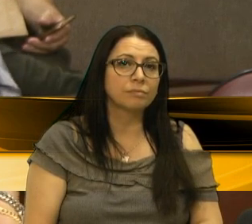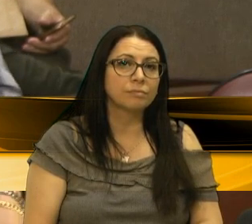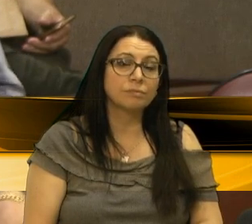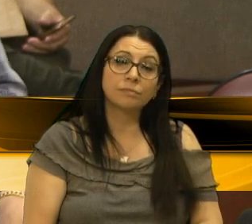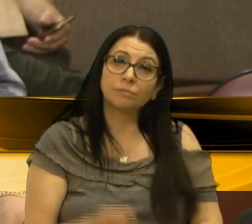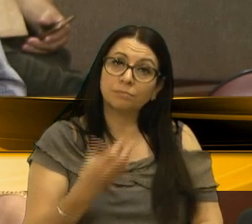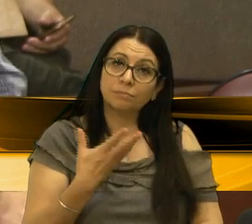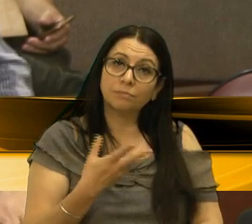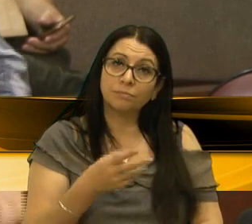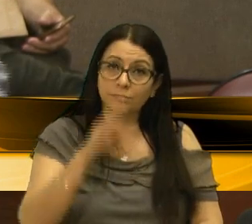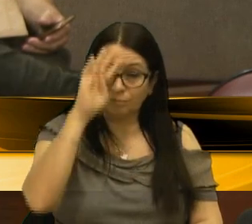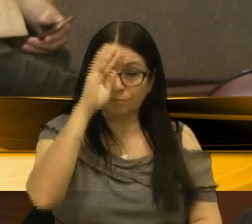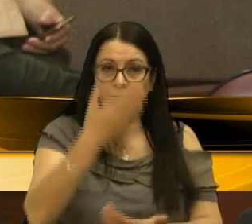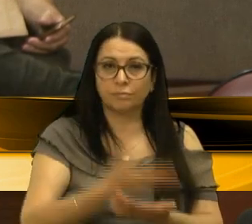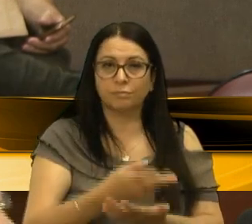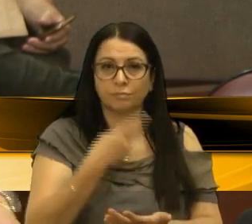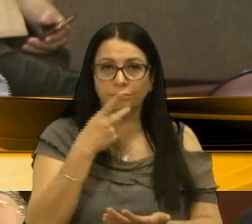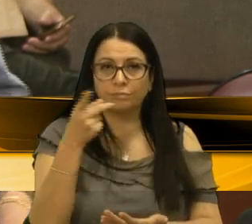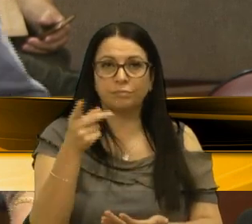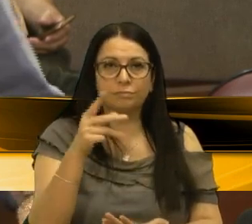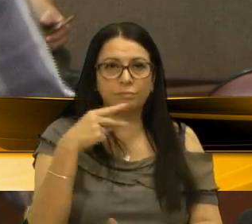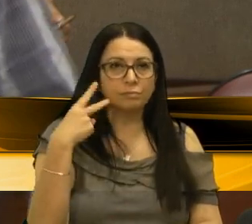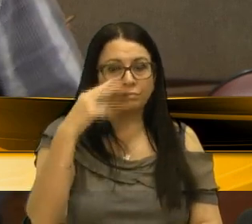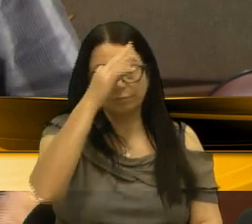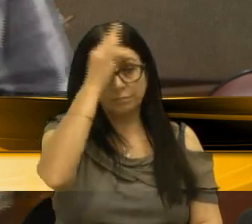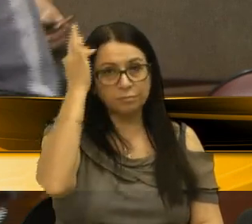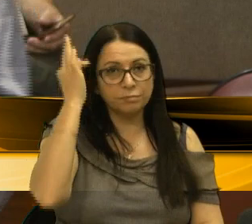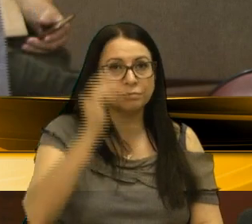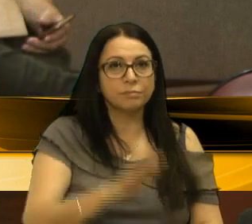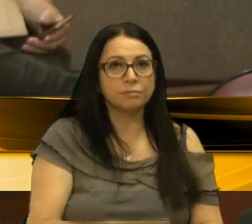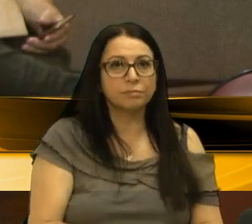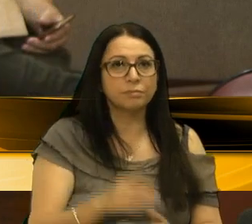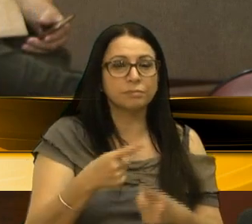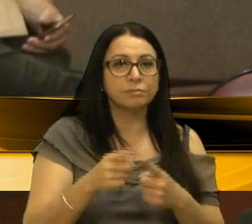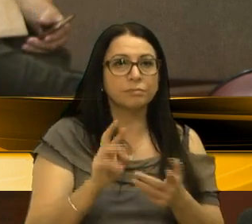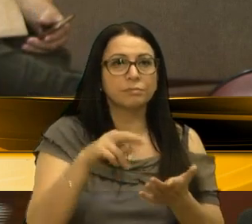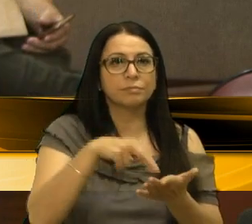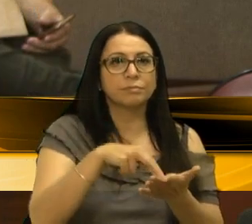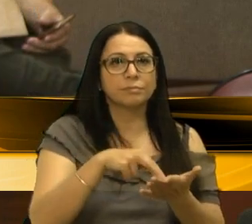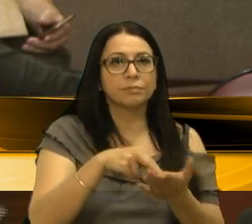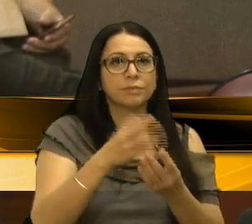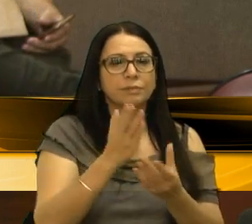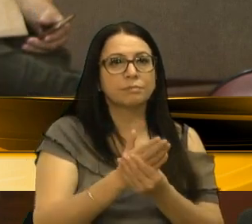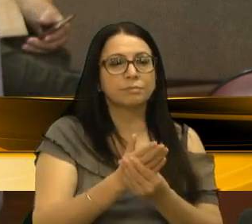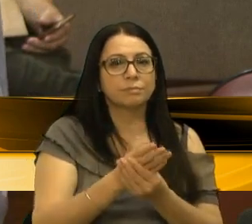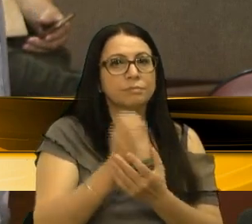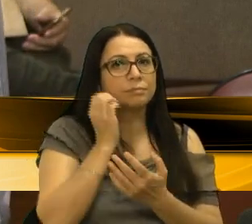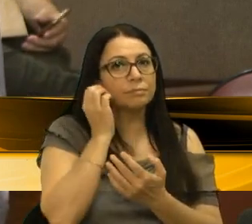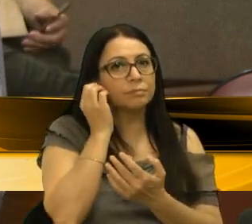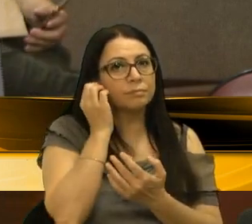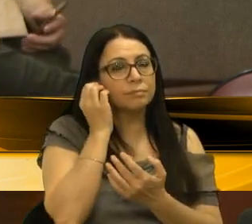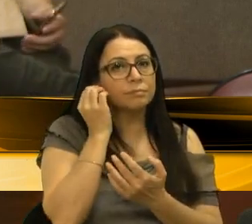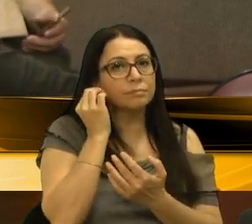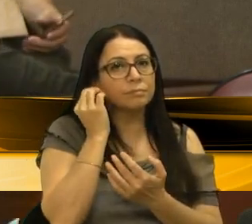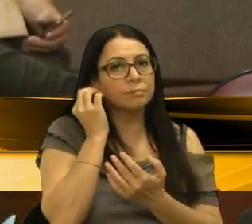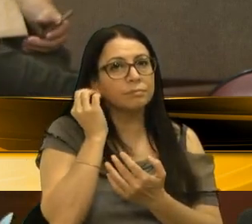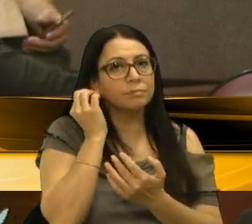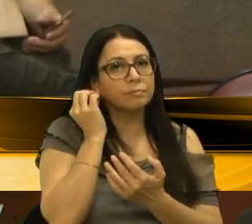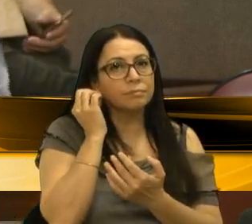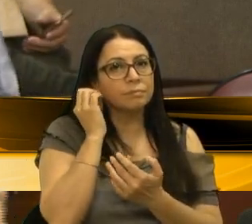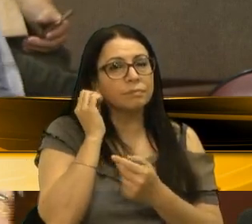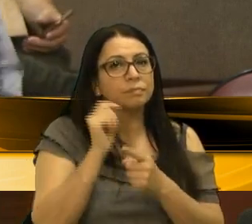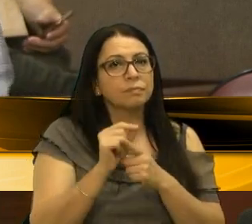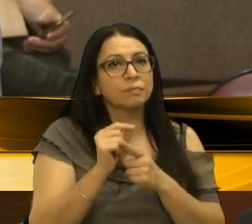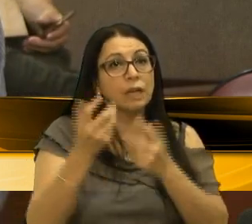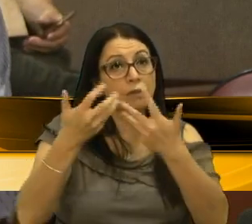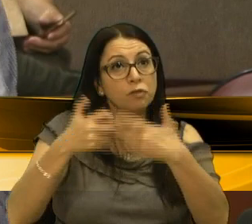Bom, vou confiar na sua palavra, vereador Gustavo. Porque, na realidade, esse processo ele funciona assim da